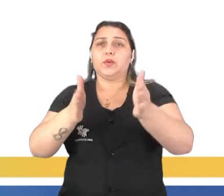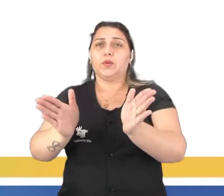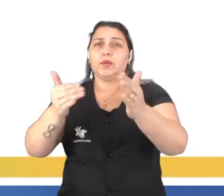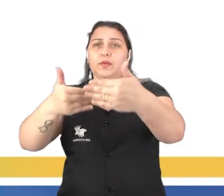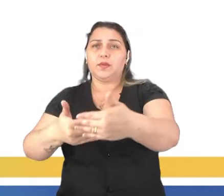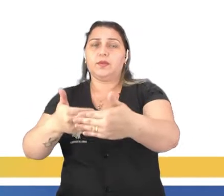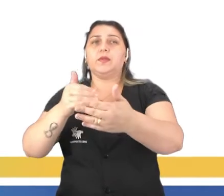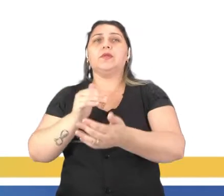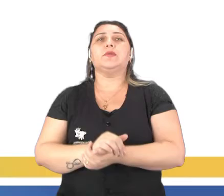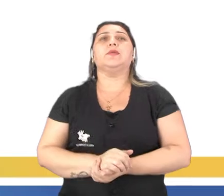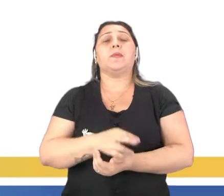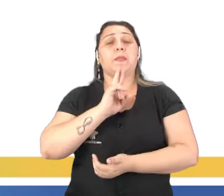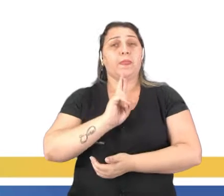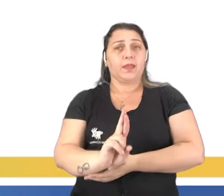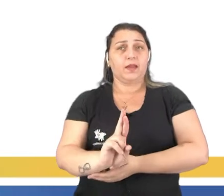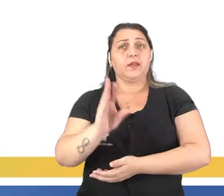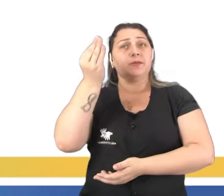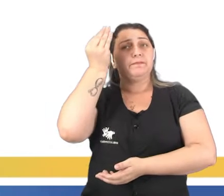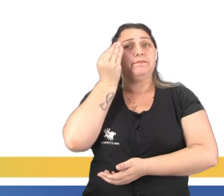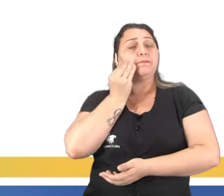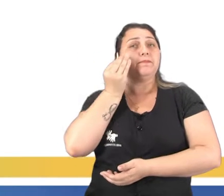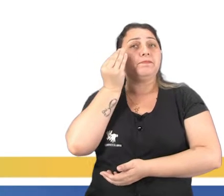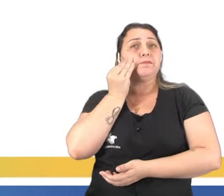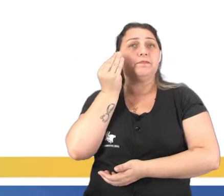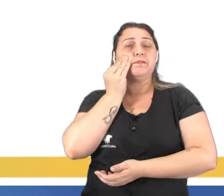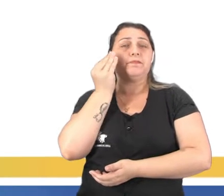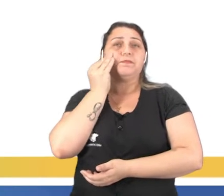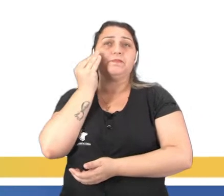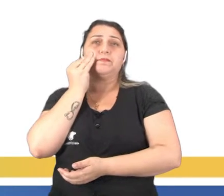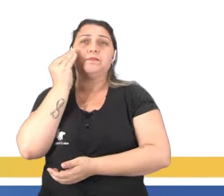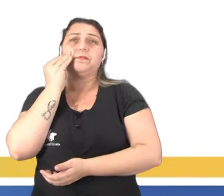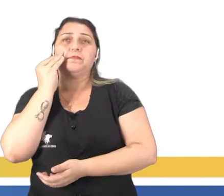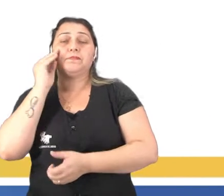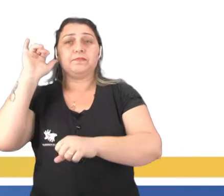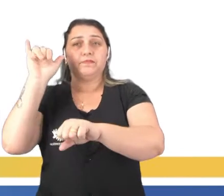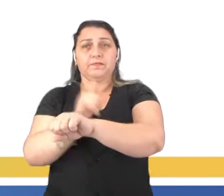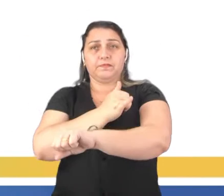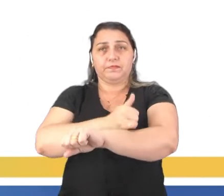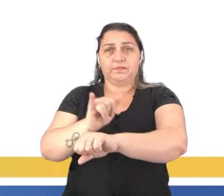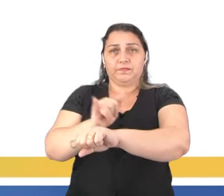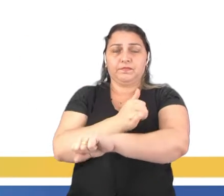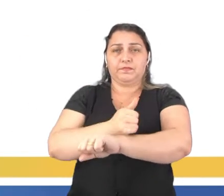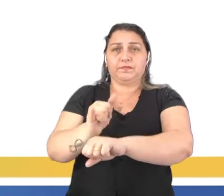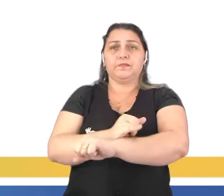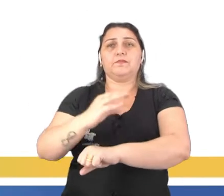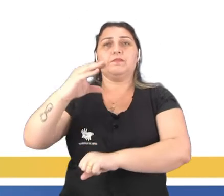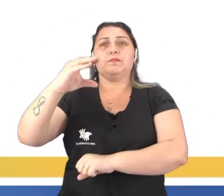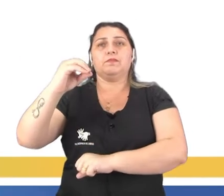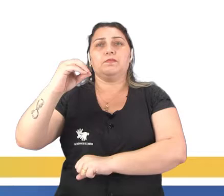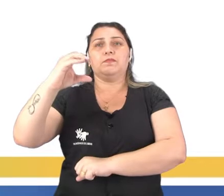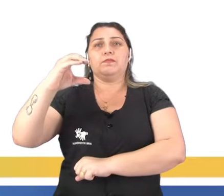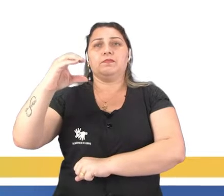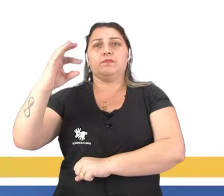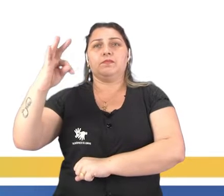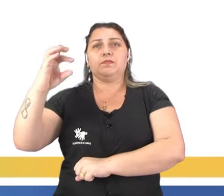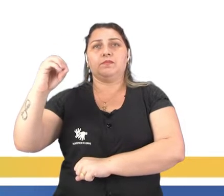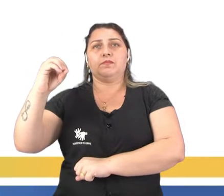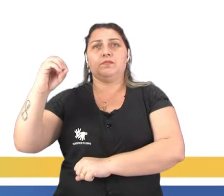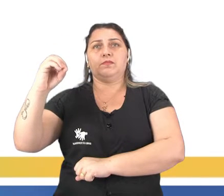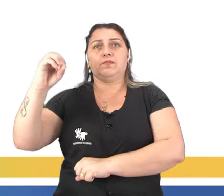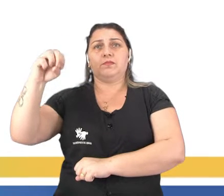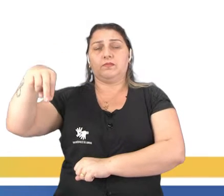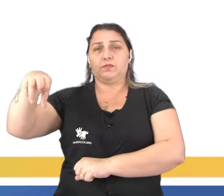questão, nós vamos tentar, né, decompor aí de um modo estratégico um octógono regular em triângulos, né? Nós